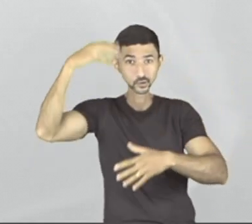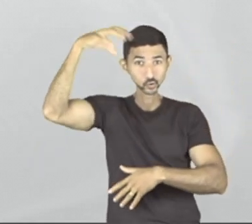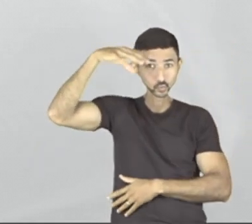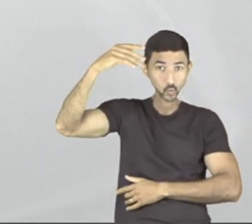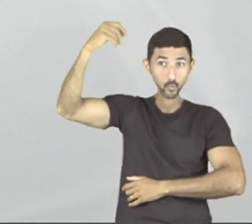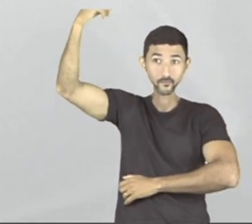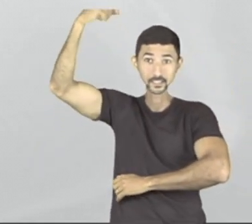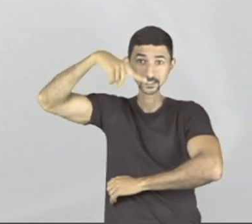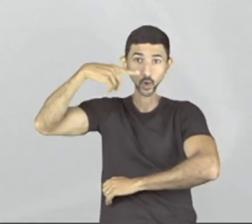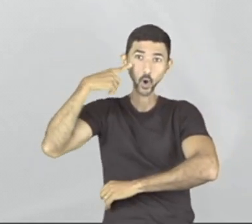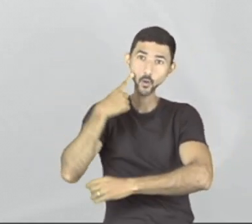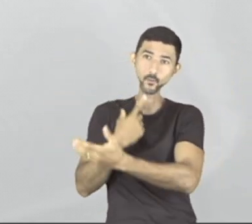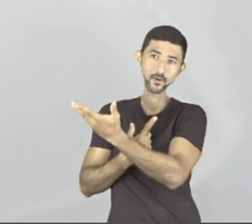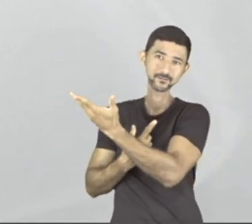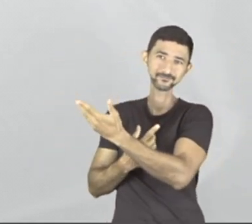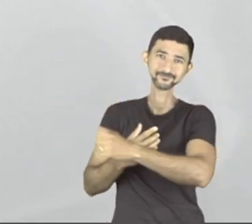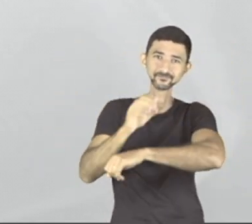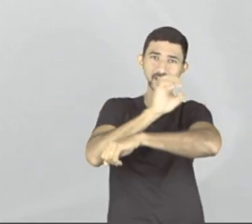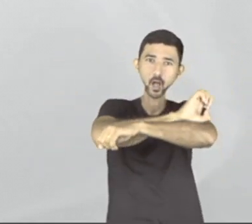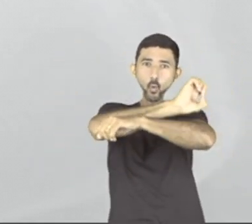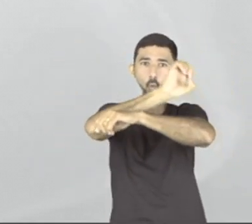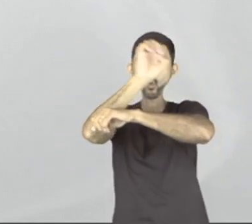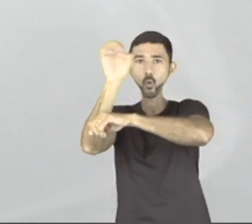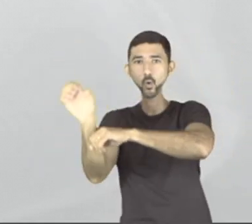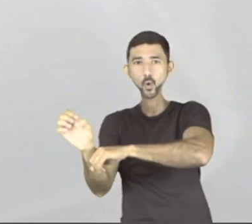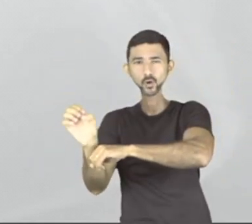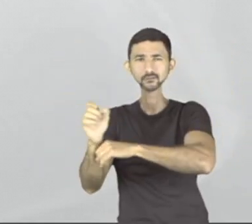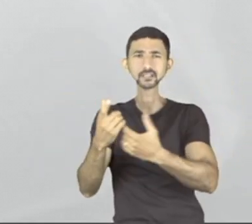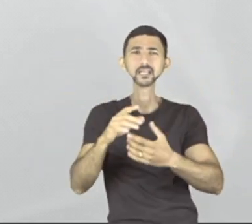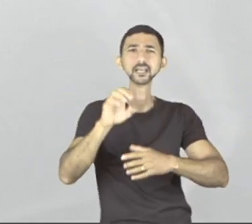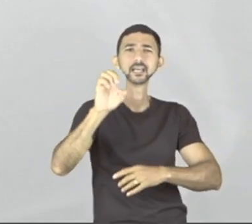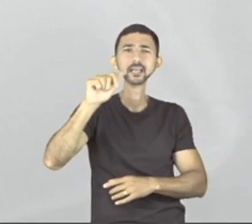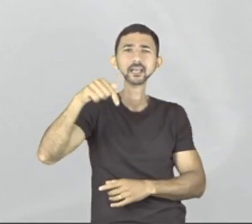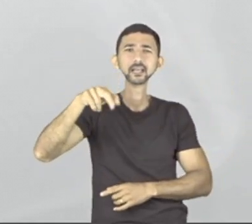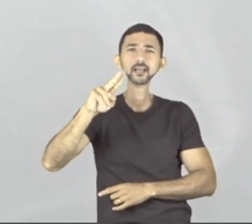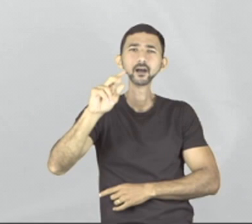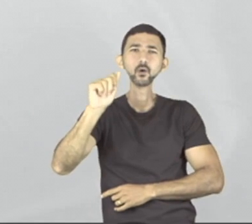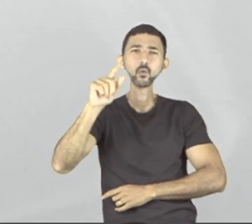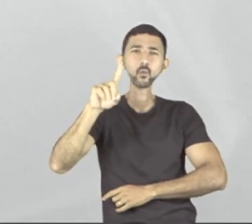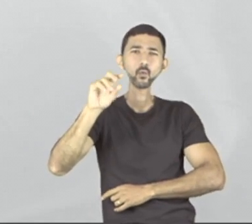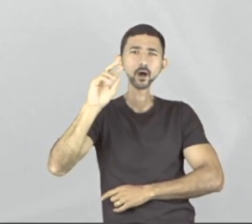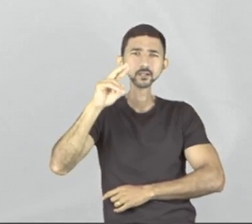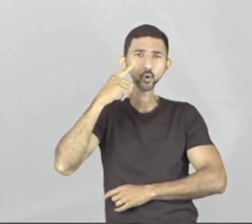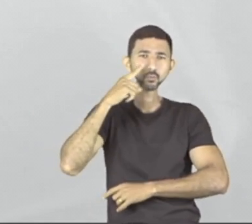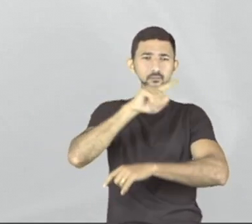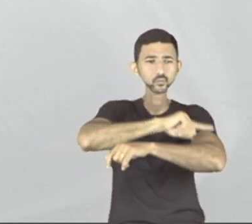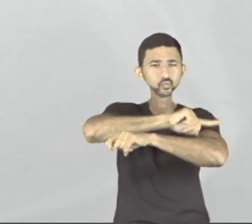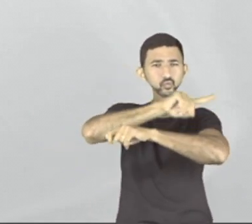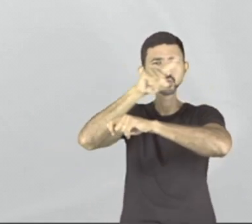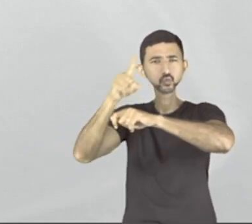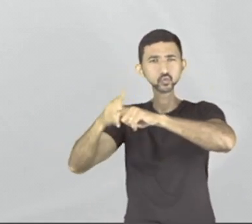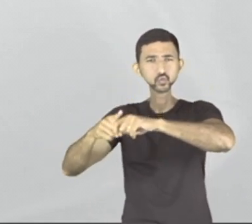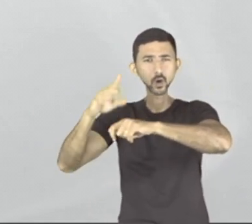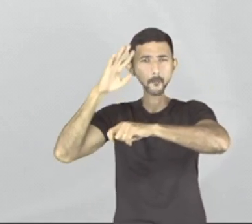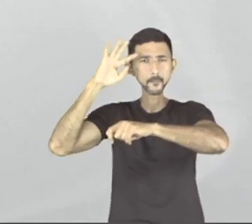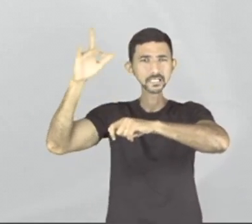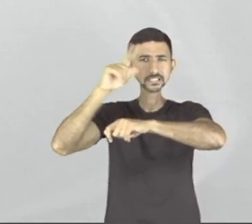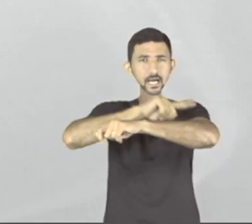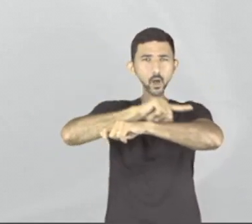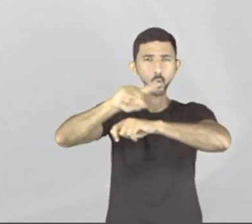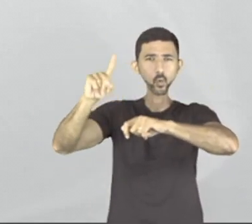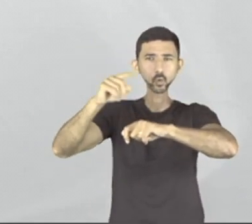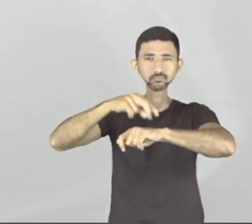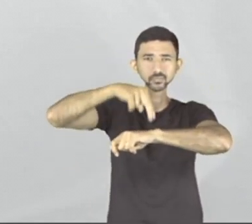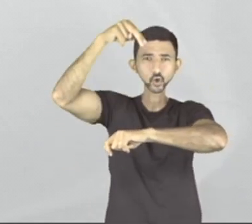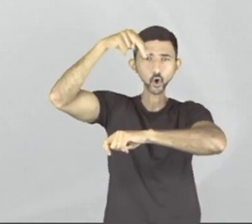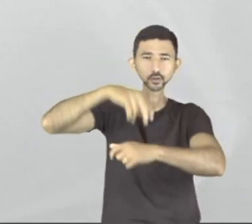sobre a linha do Equador, aquela linha imaginária, né, que corta o norte do Pará. Olha só, o